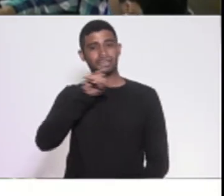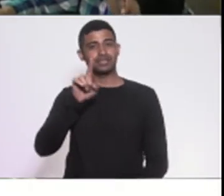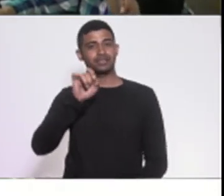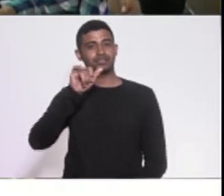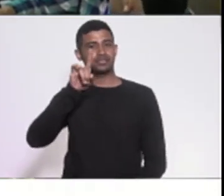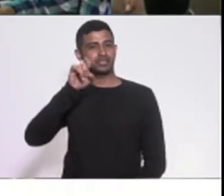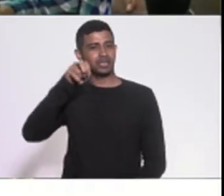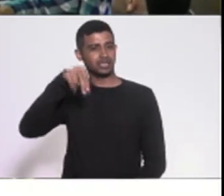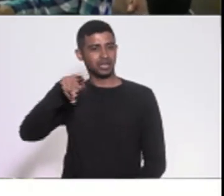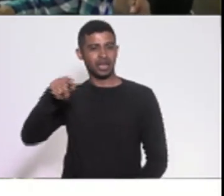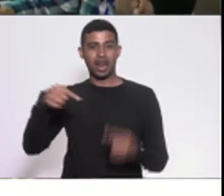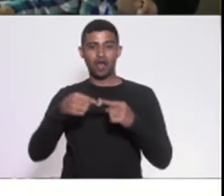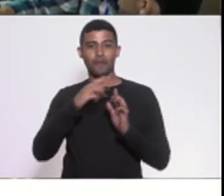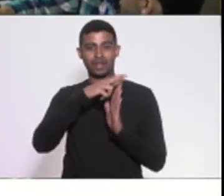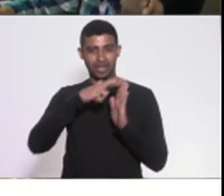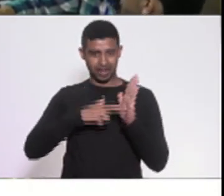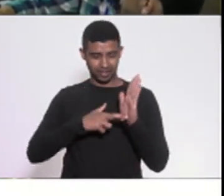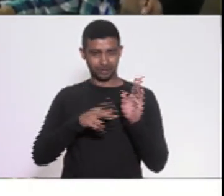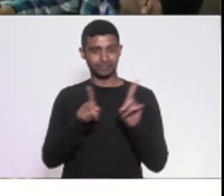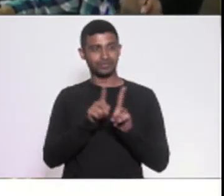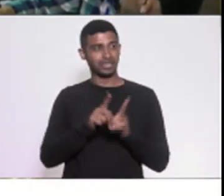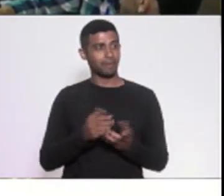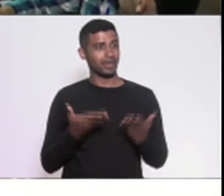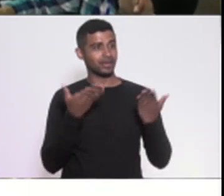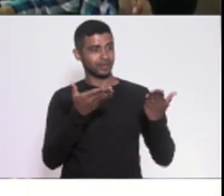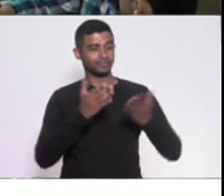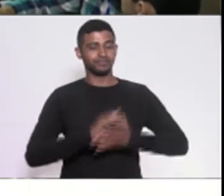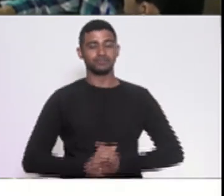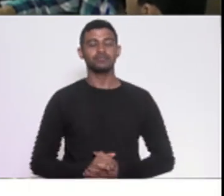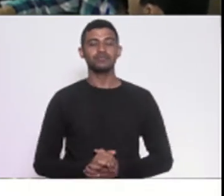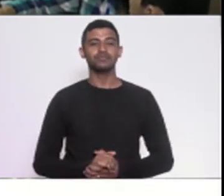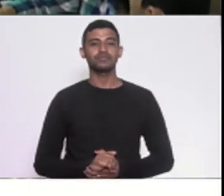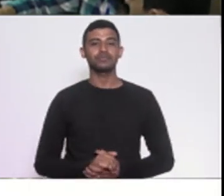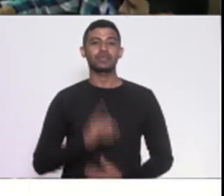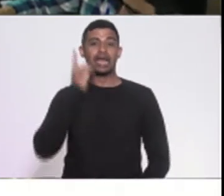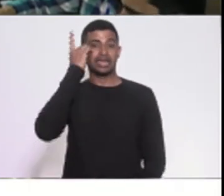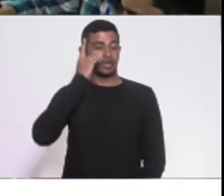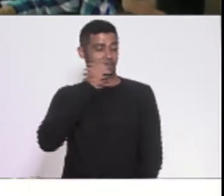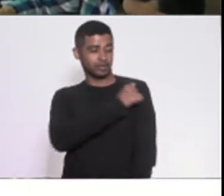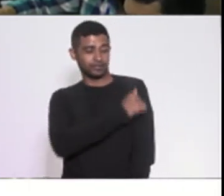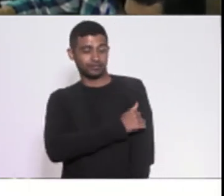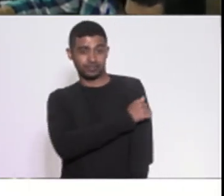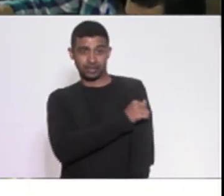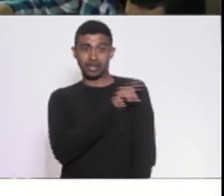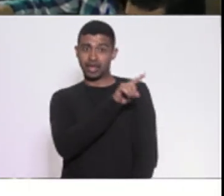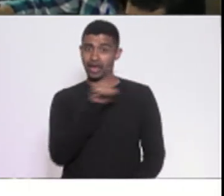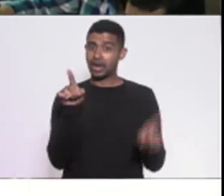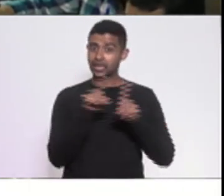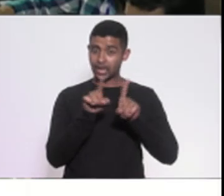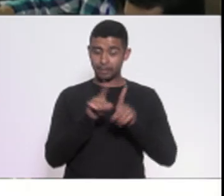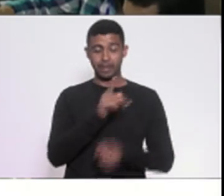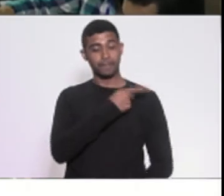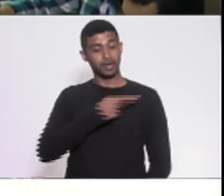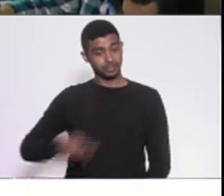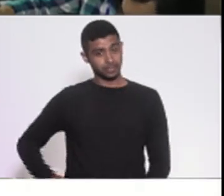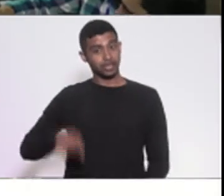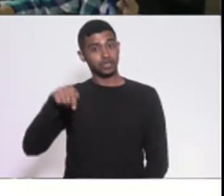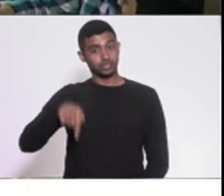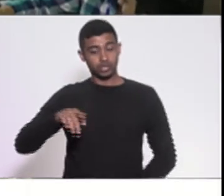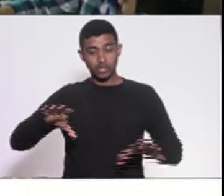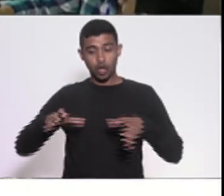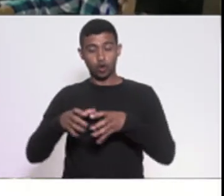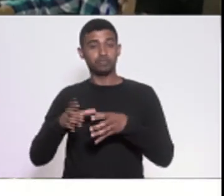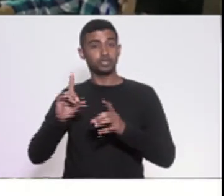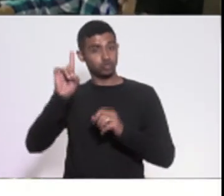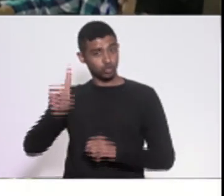Lula, relatora, da excelentíssima senhora deputada enfermeira Rejane, que também preside a Comissão dos Direitos